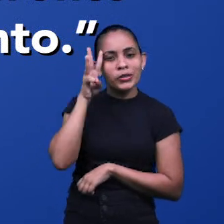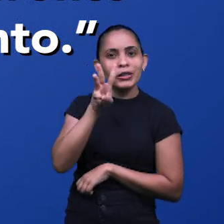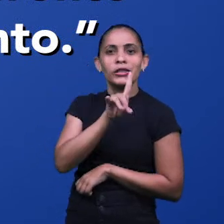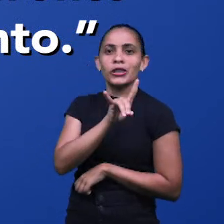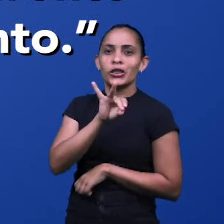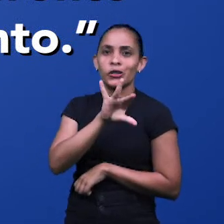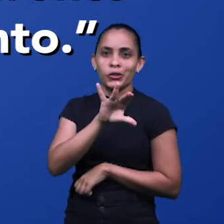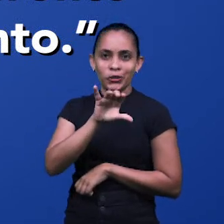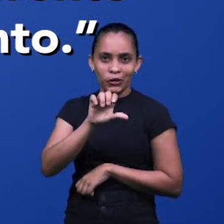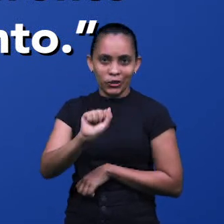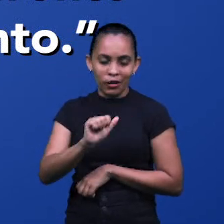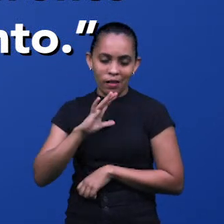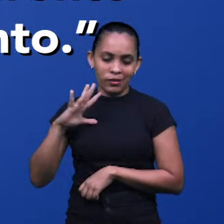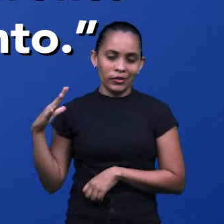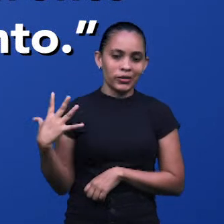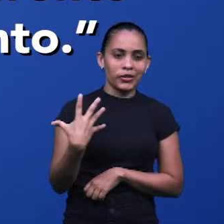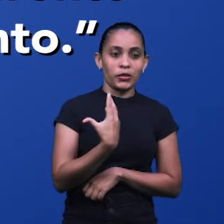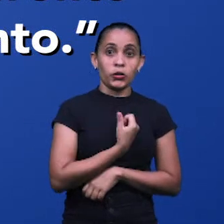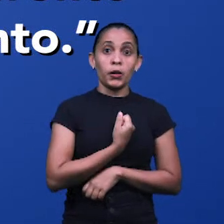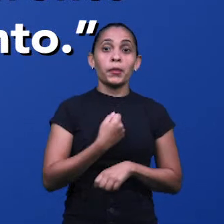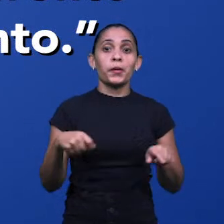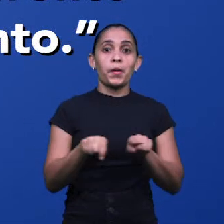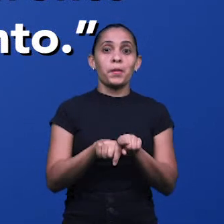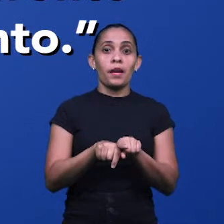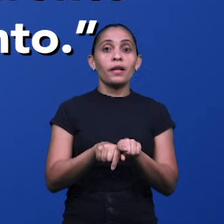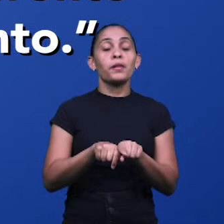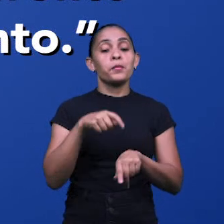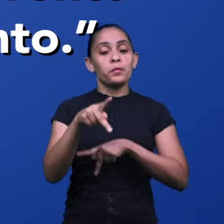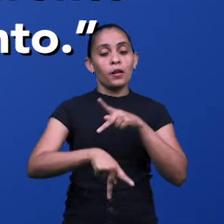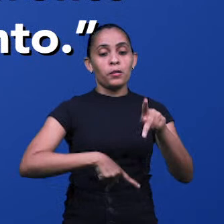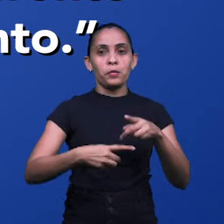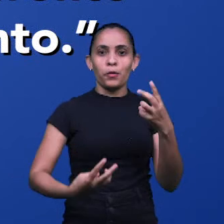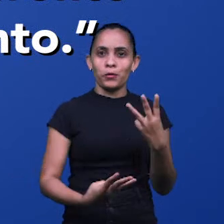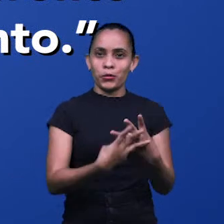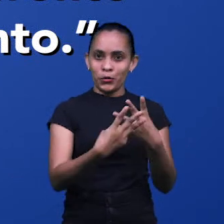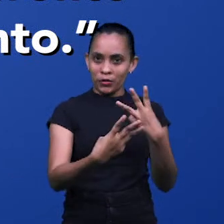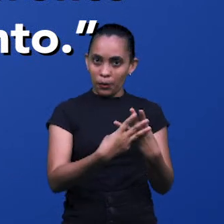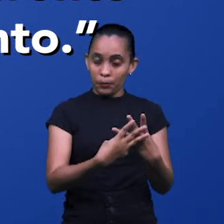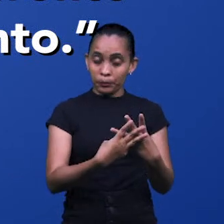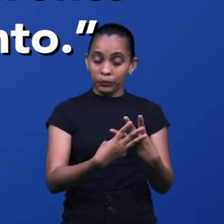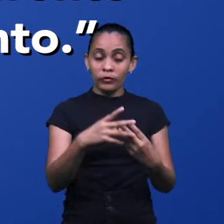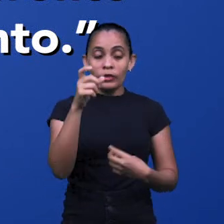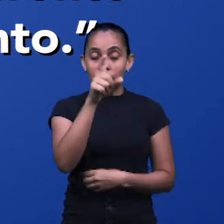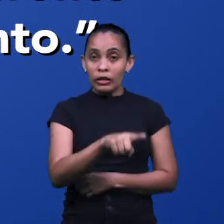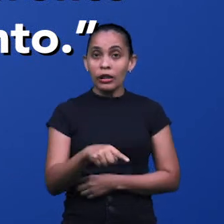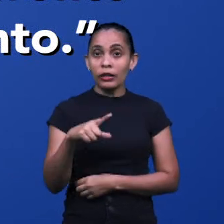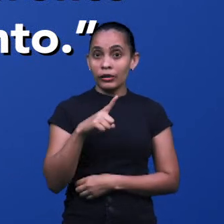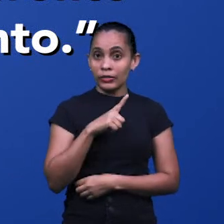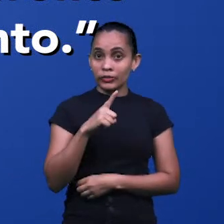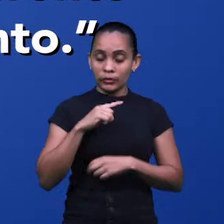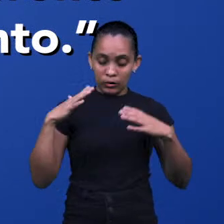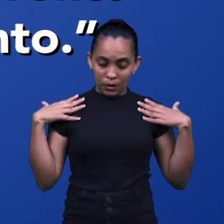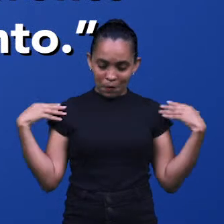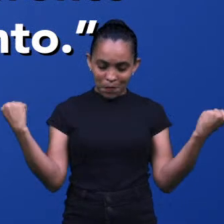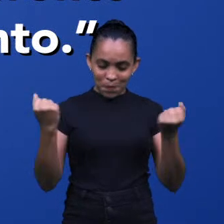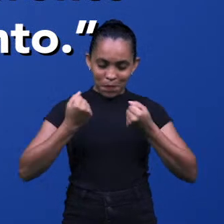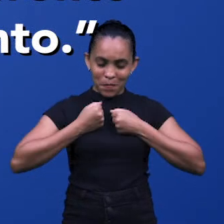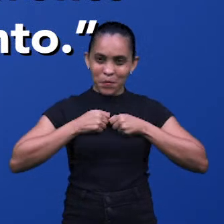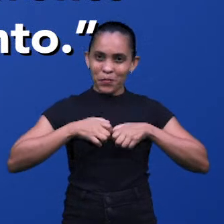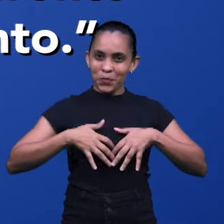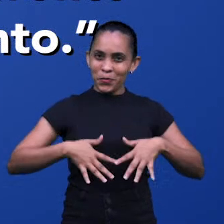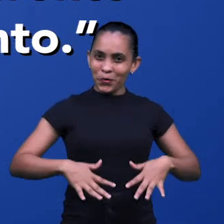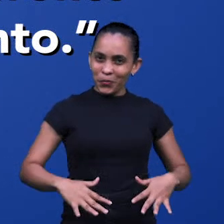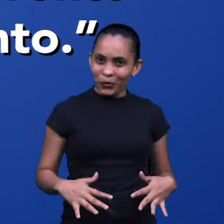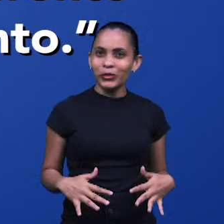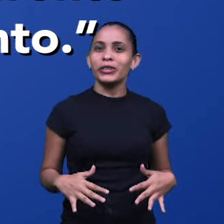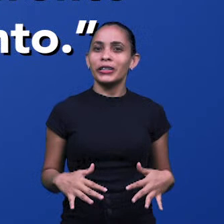de morte para ela e para todo o povo judeu. E ela recebeu vestes reais e